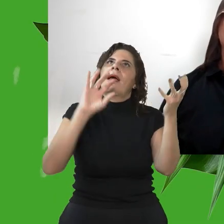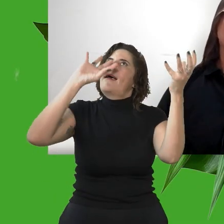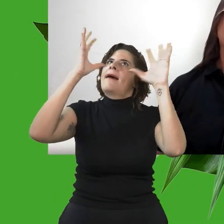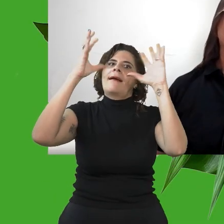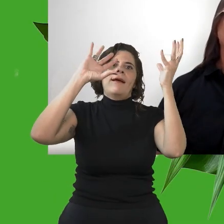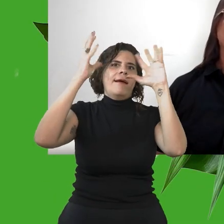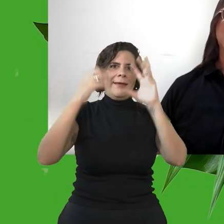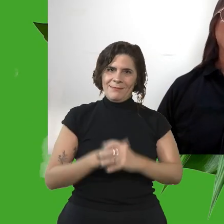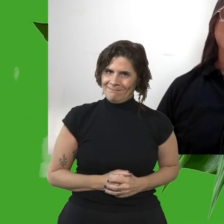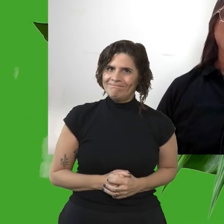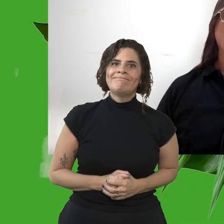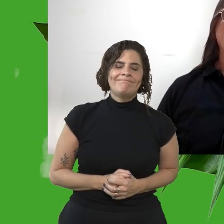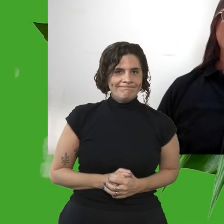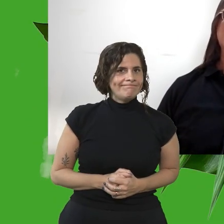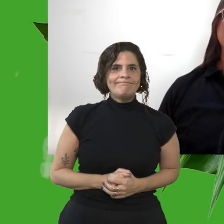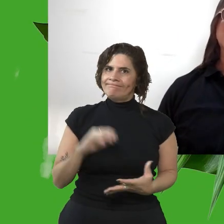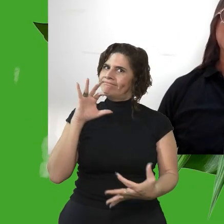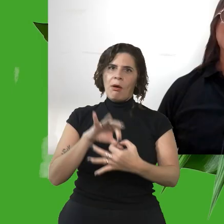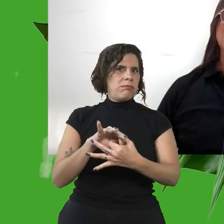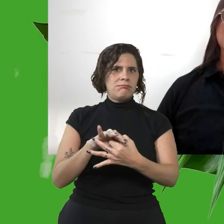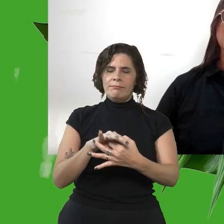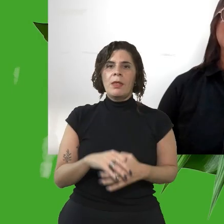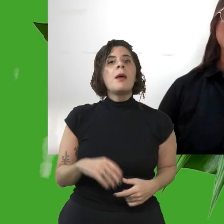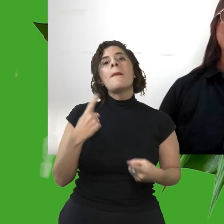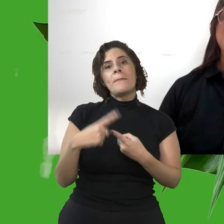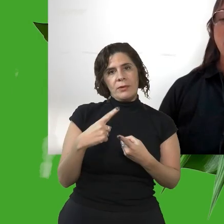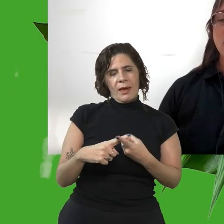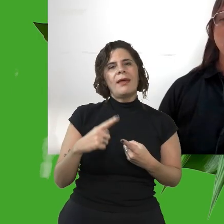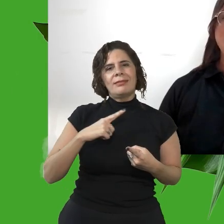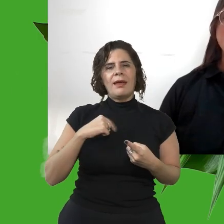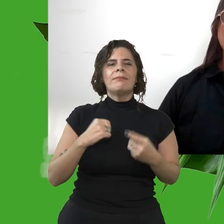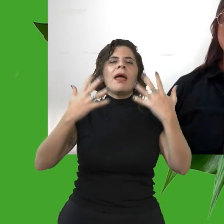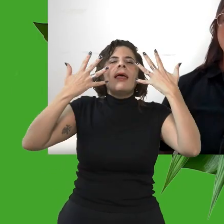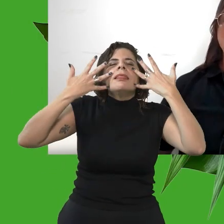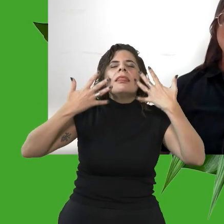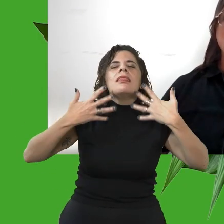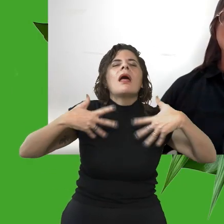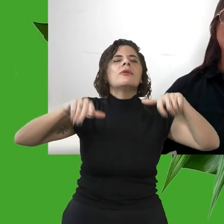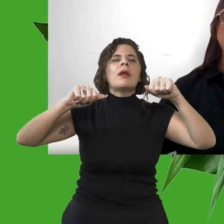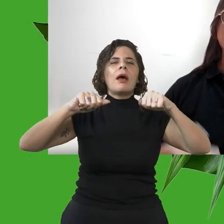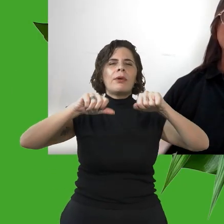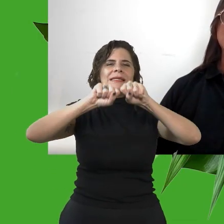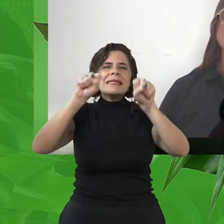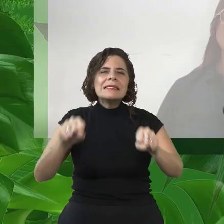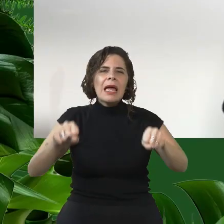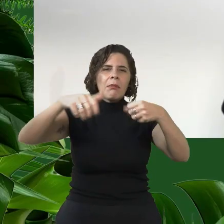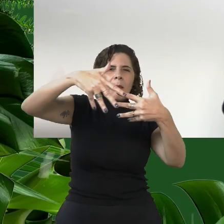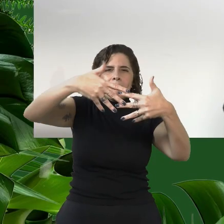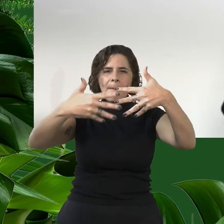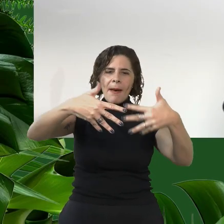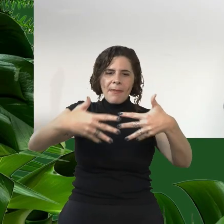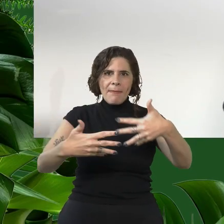climáticas, porque através dos ecossistemas naturais, e aí incluindo as florestas e